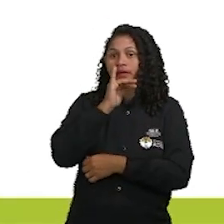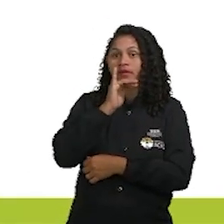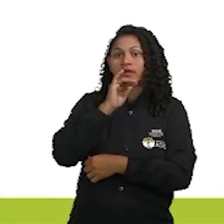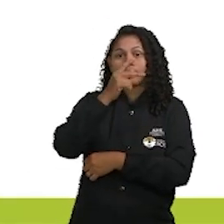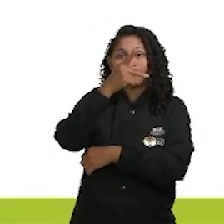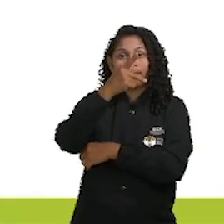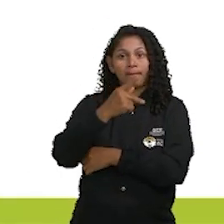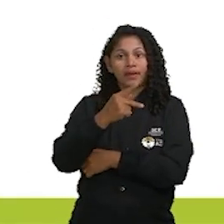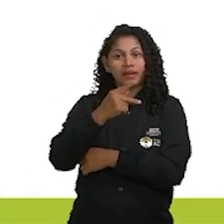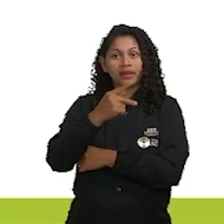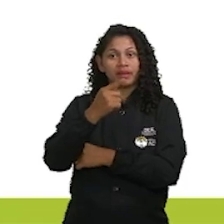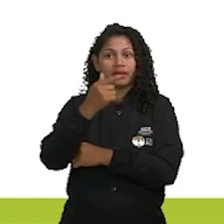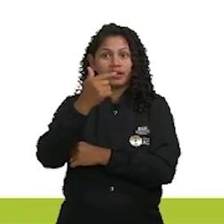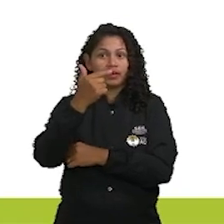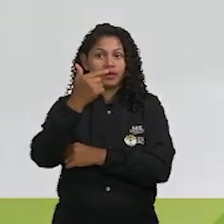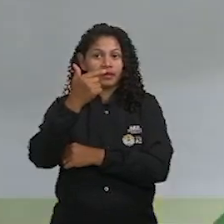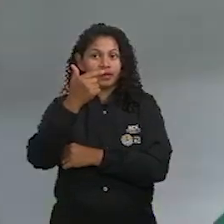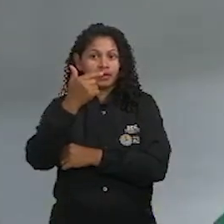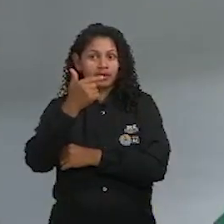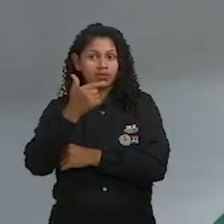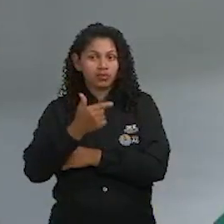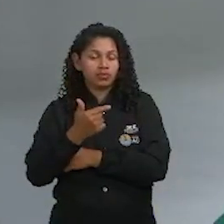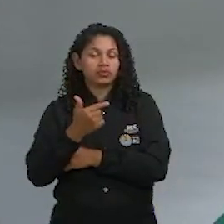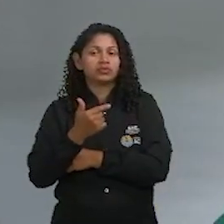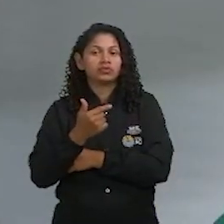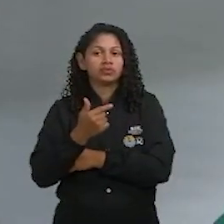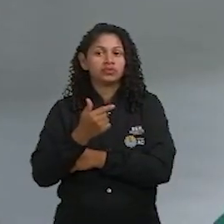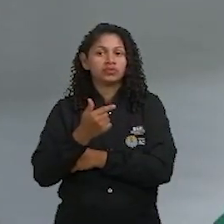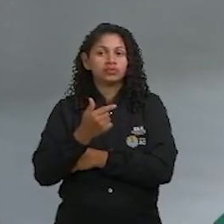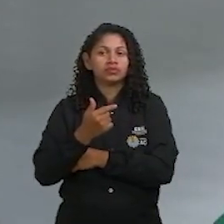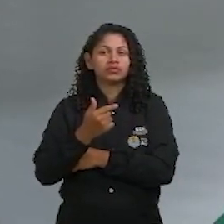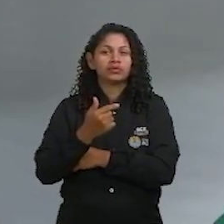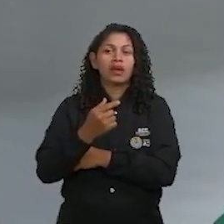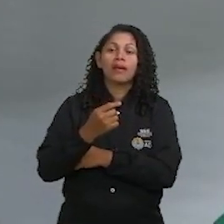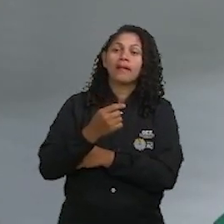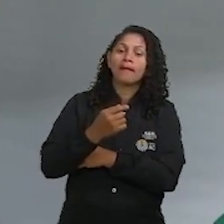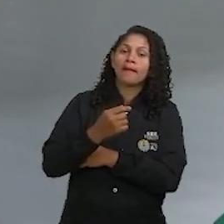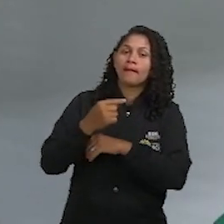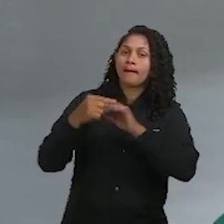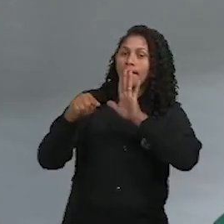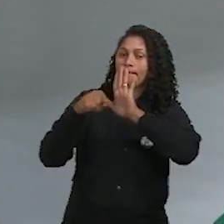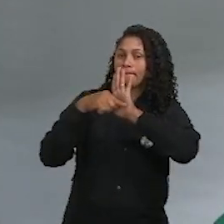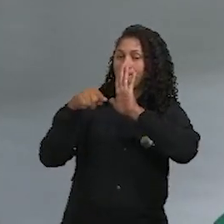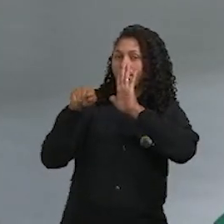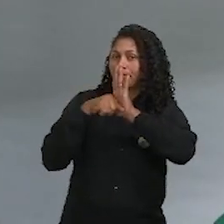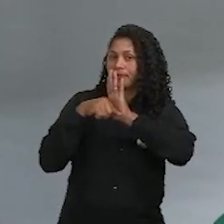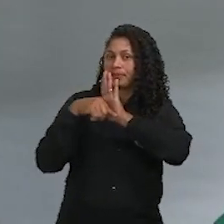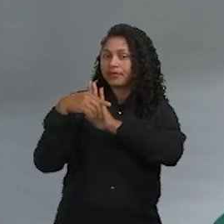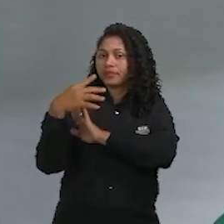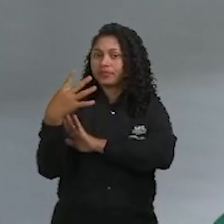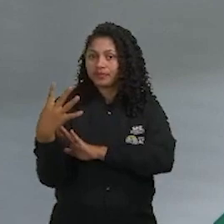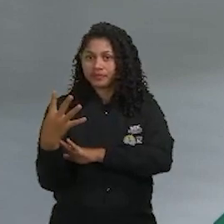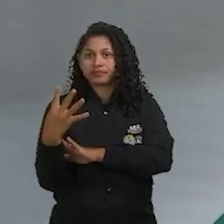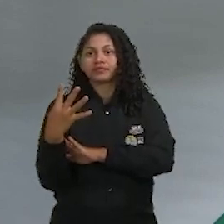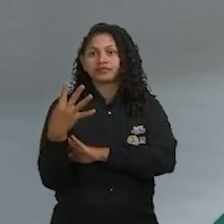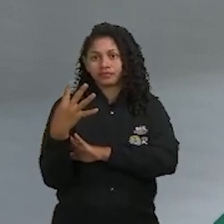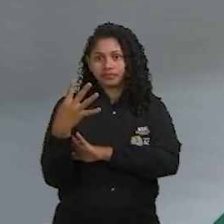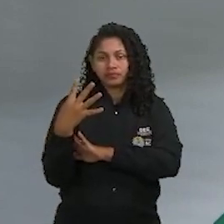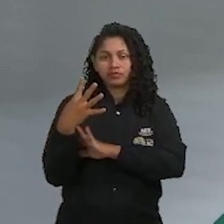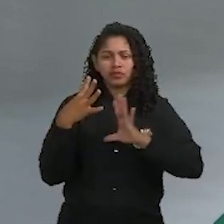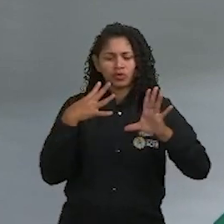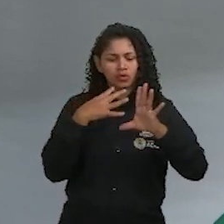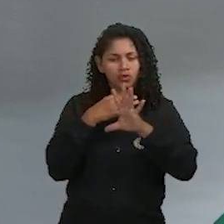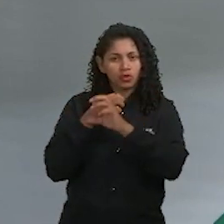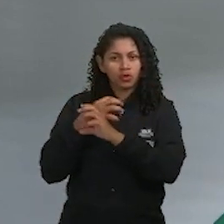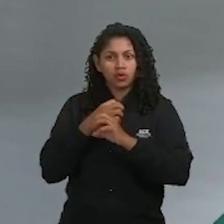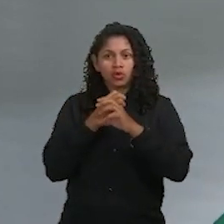P2O7 menos 4. Ele recebeu ali uma carguinha menos 4. Então, a soma de todos os NOx, tanto